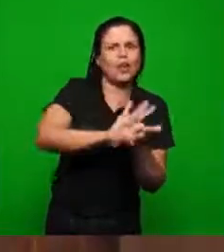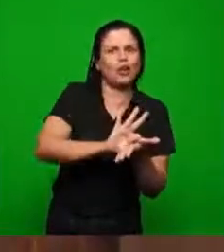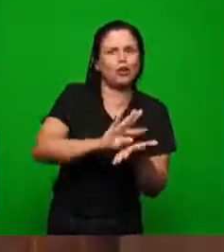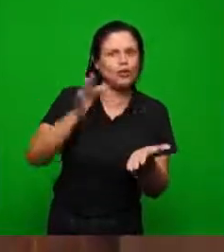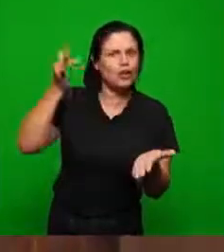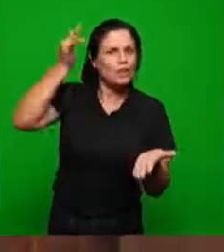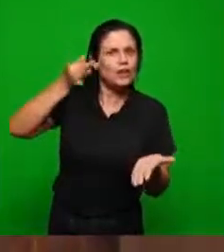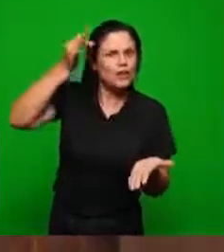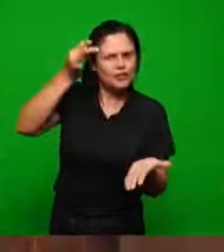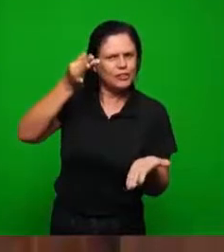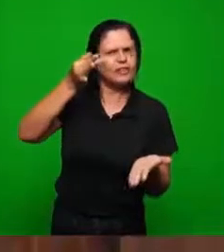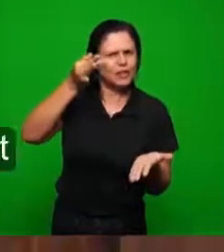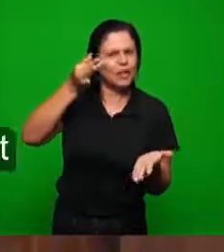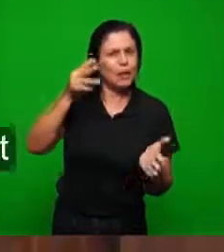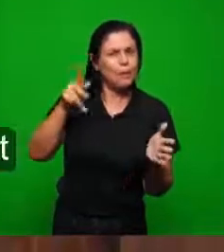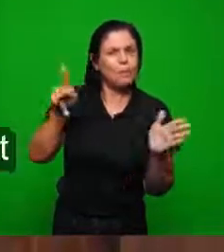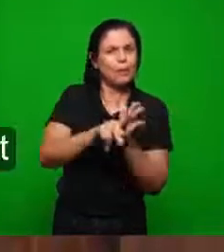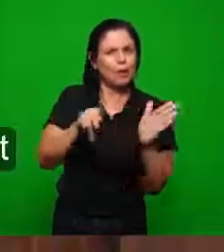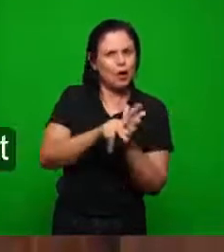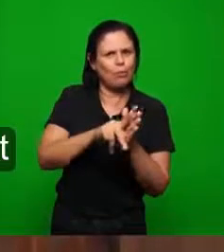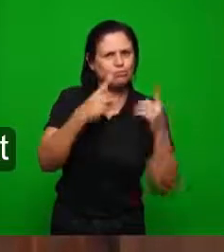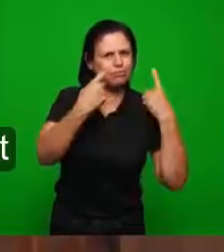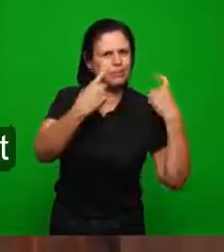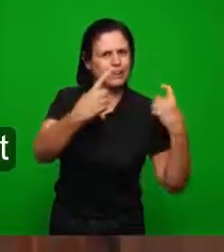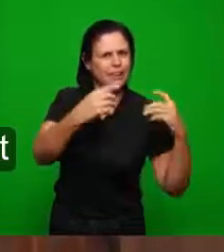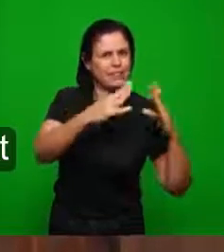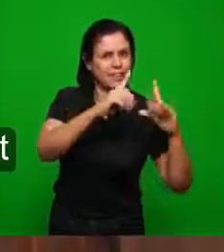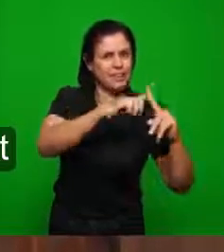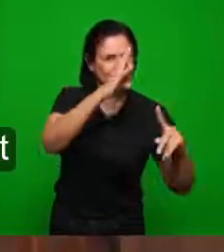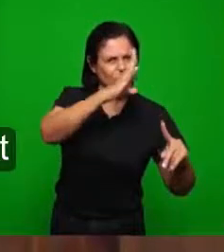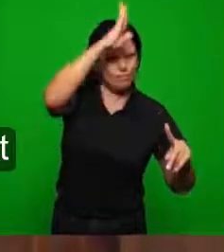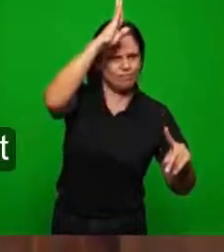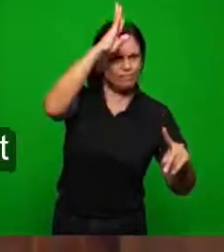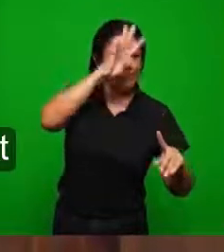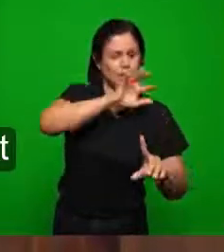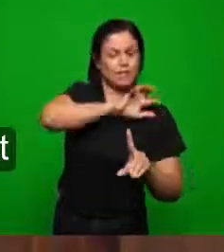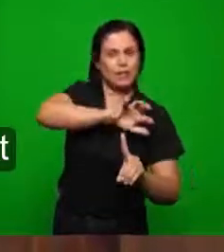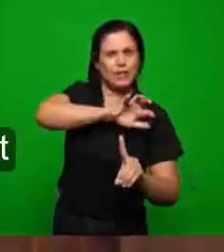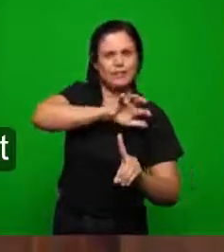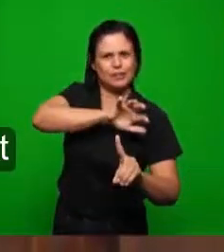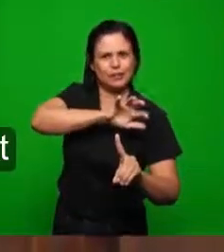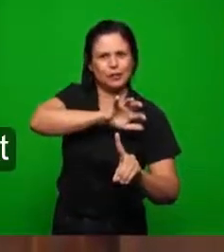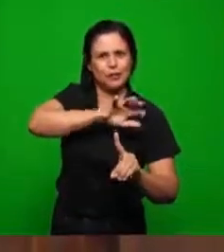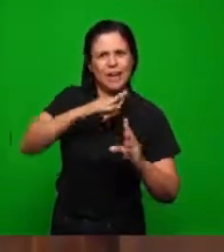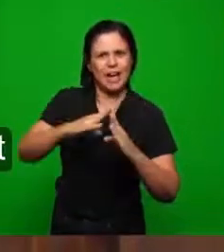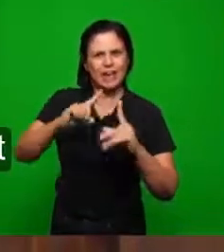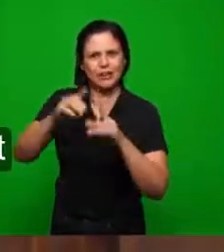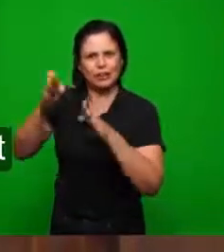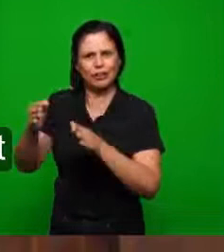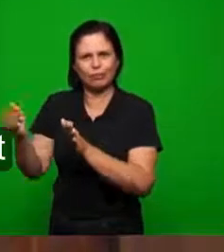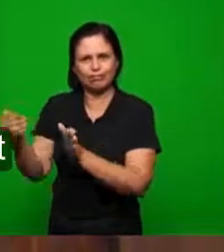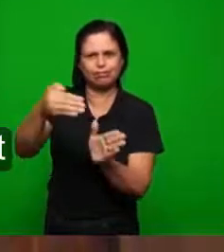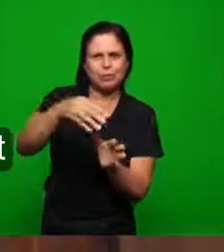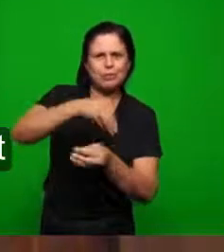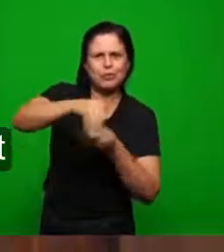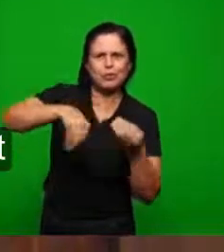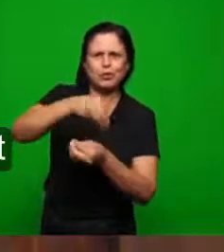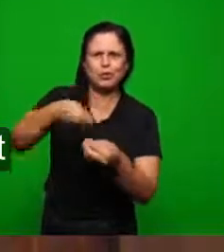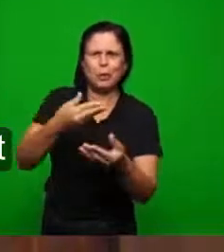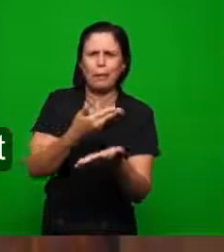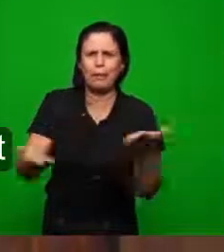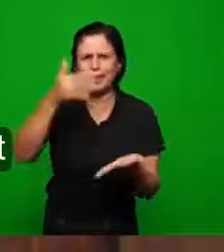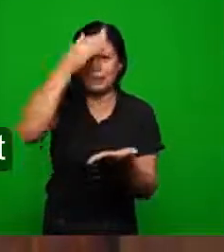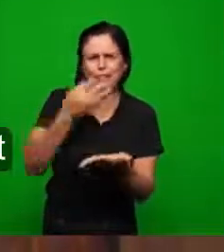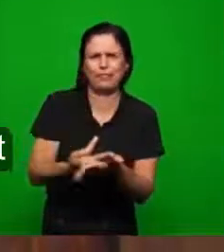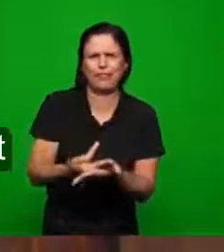filosóficos, doutrinários do interesse da igreja, entraram ali como fermento. e levedou, diz o texto, levedou toda a